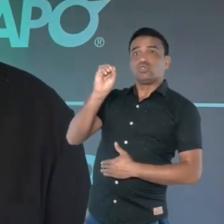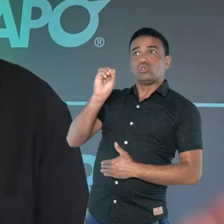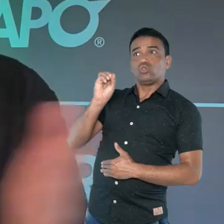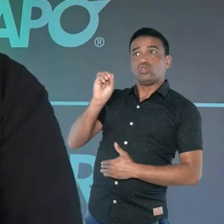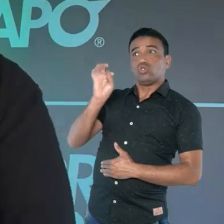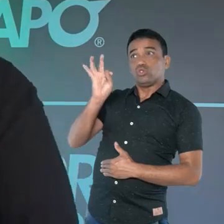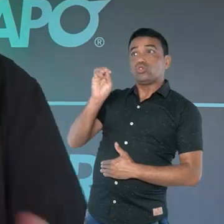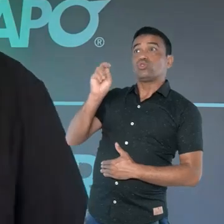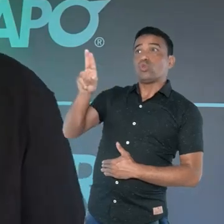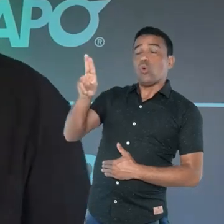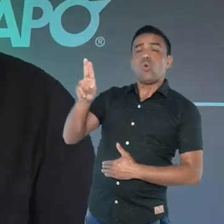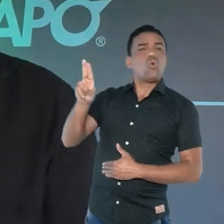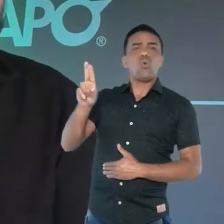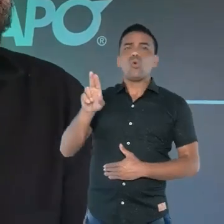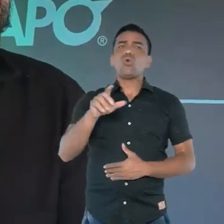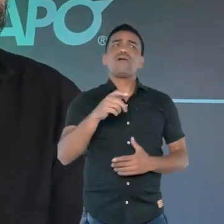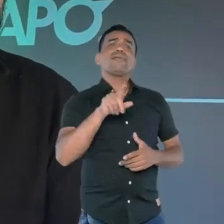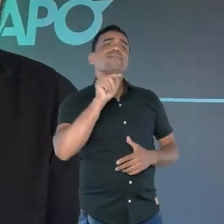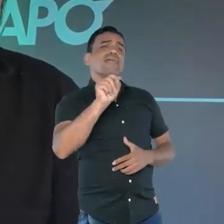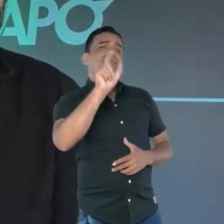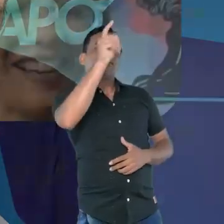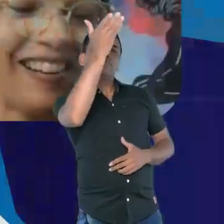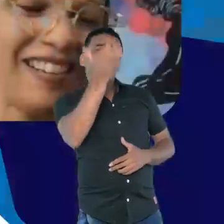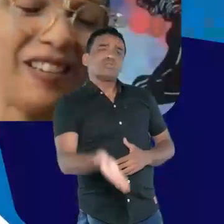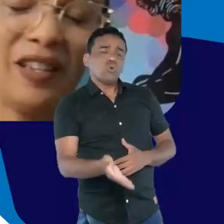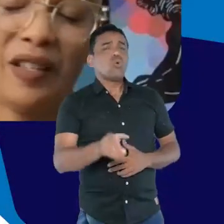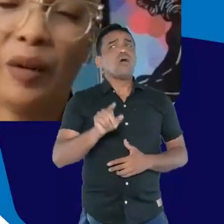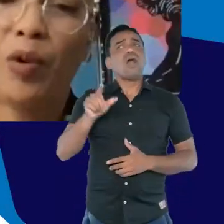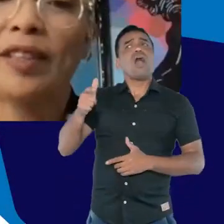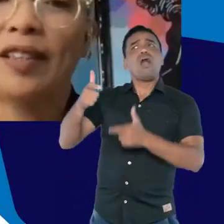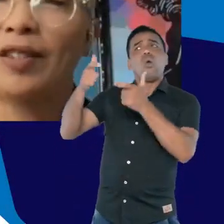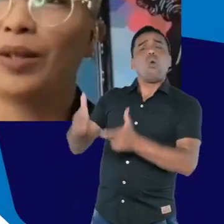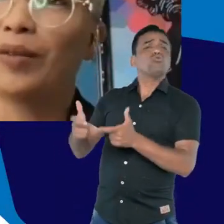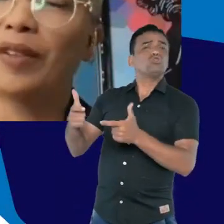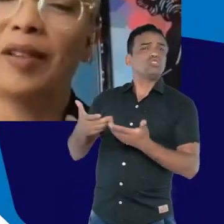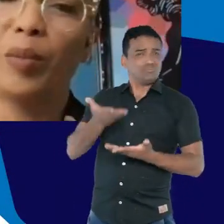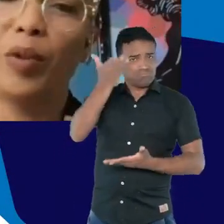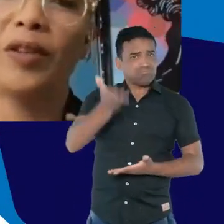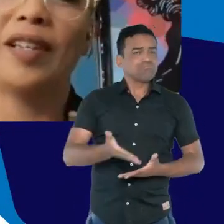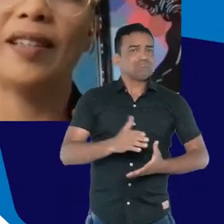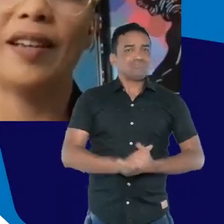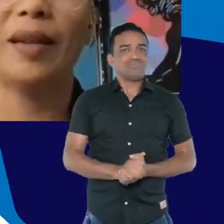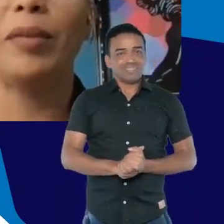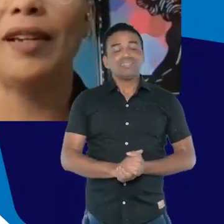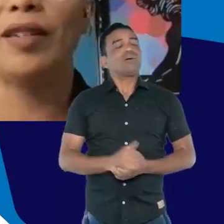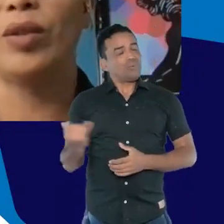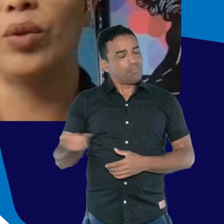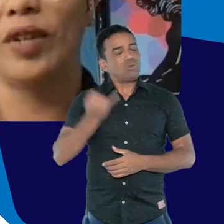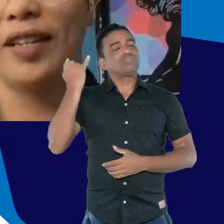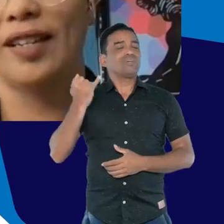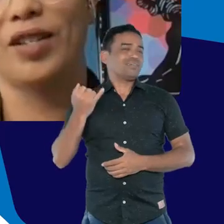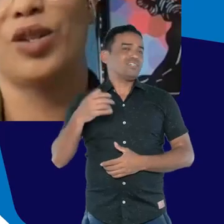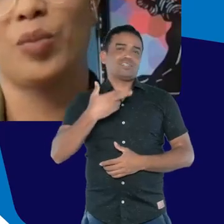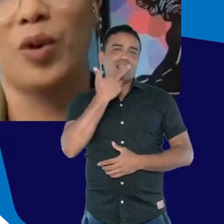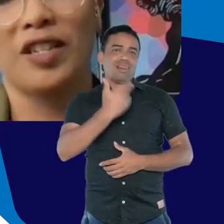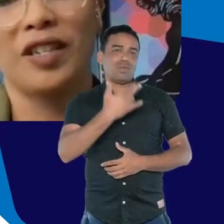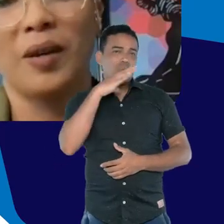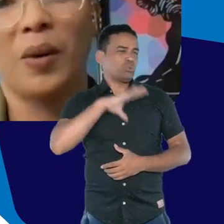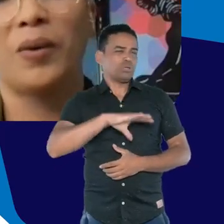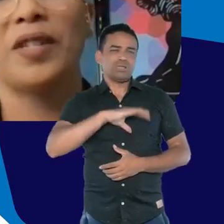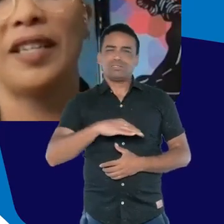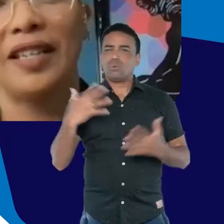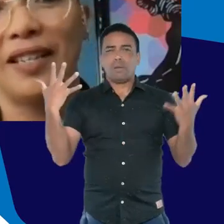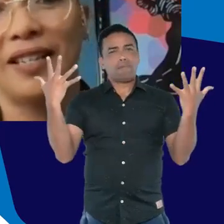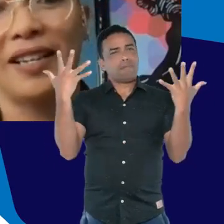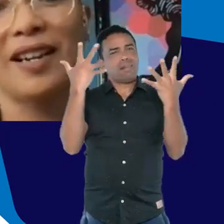Mendes e O onde... bate-papo acontece de forma simultânea, pois o entrevistador e a convidada conversam por vídeo. A